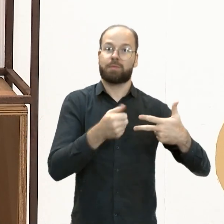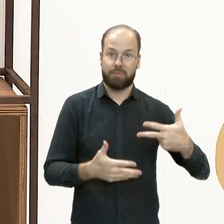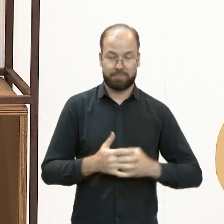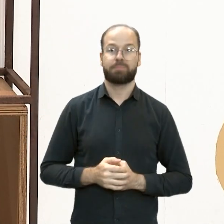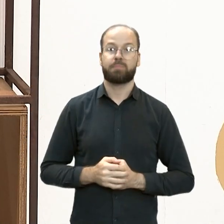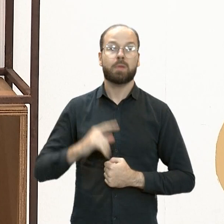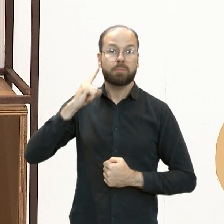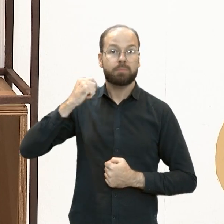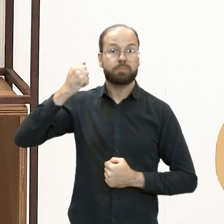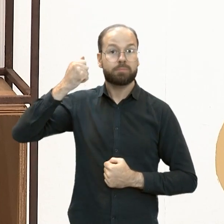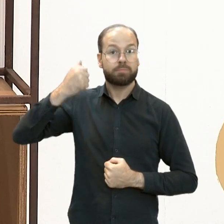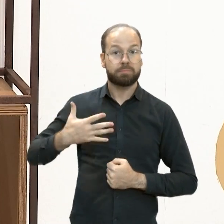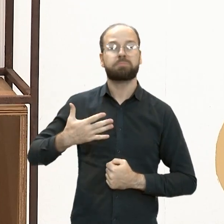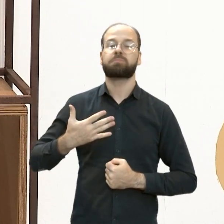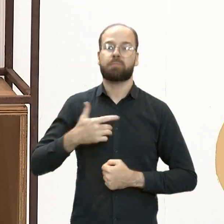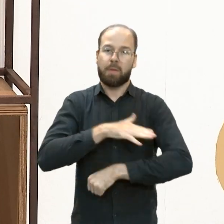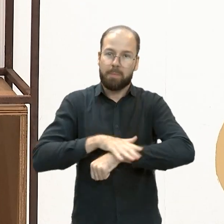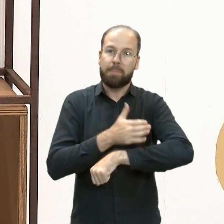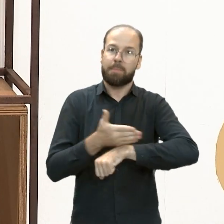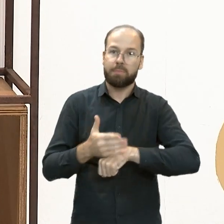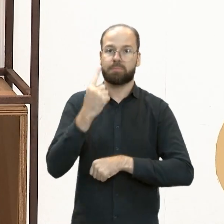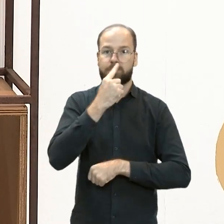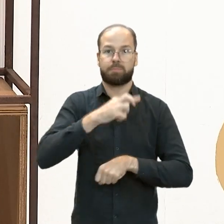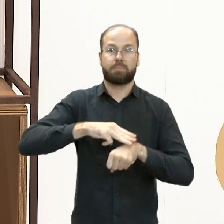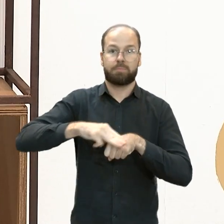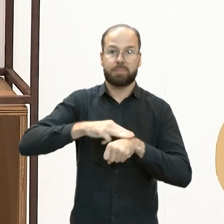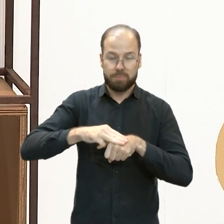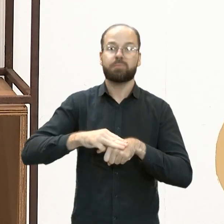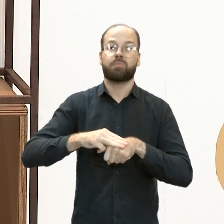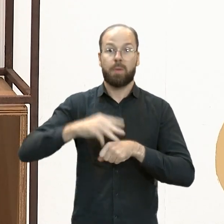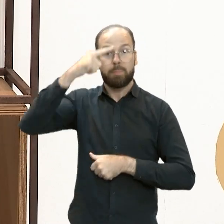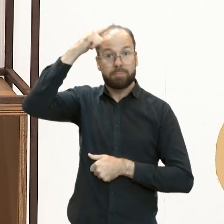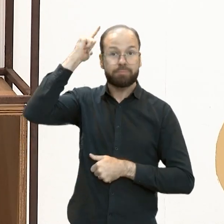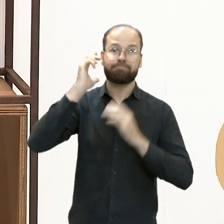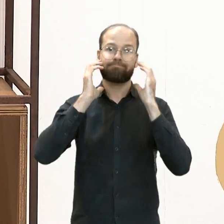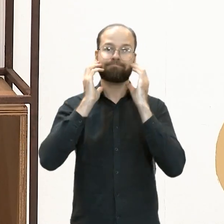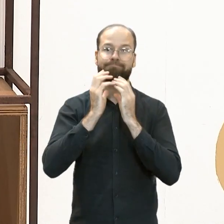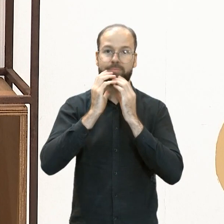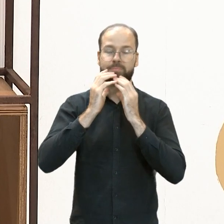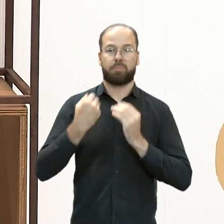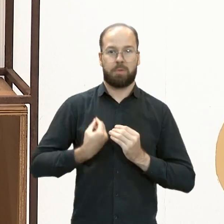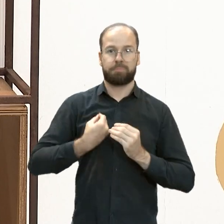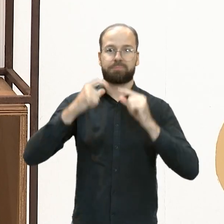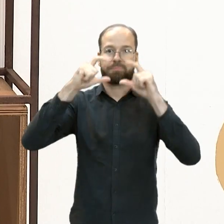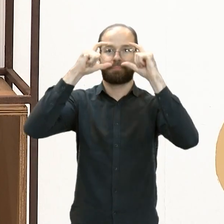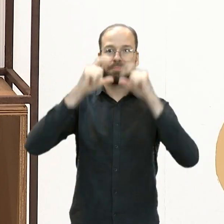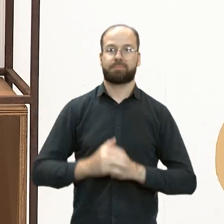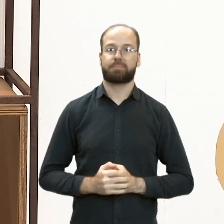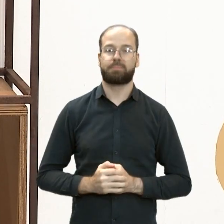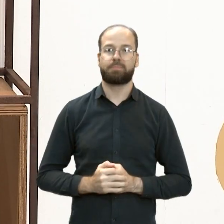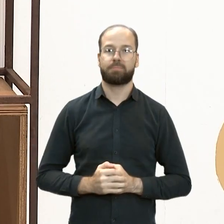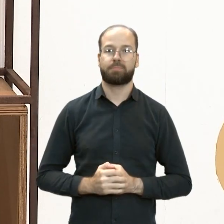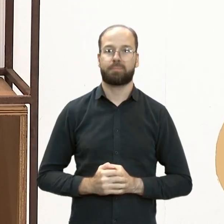Ele se descreve como um homem branco, com olhos castanhos escuros, poucos cabelos, barba cheia e